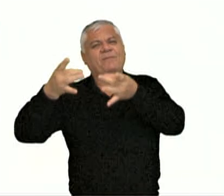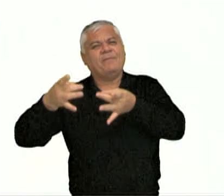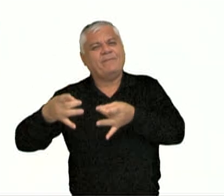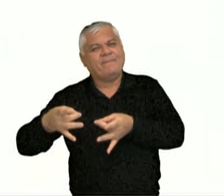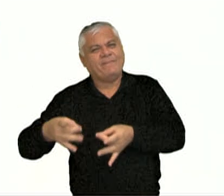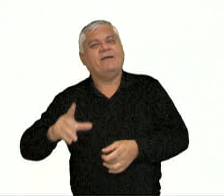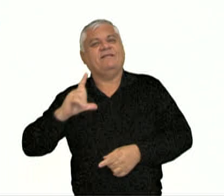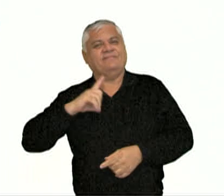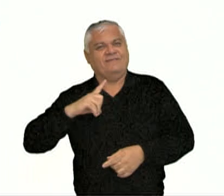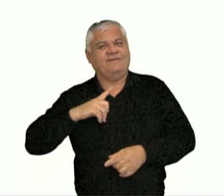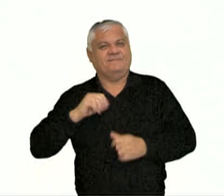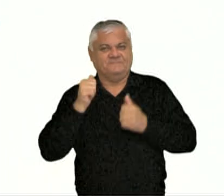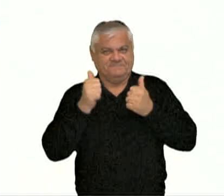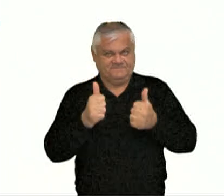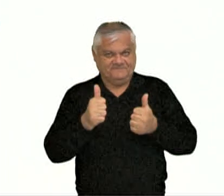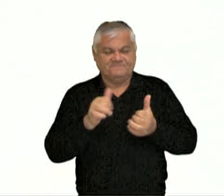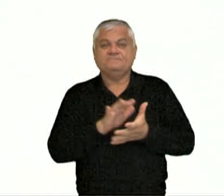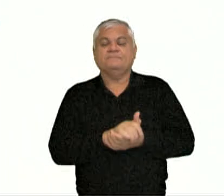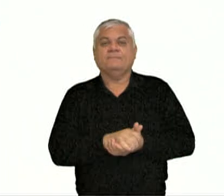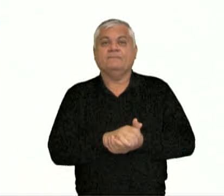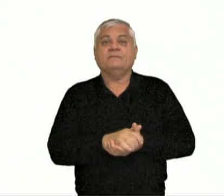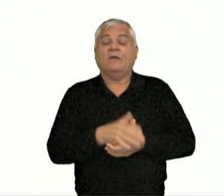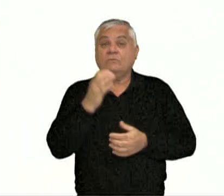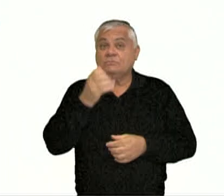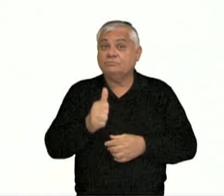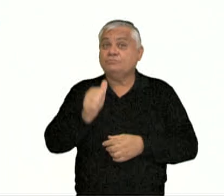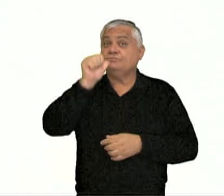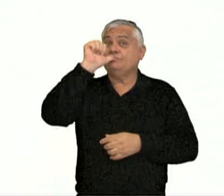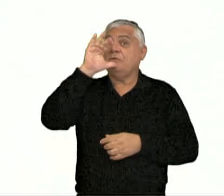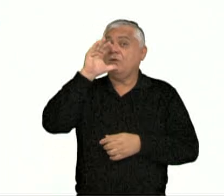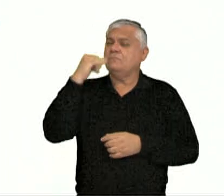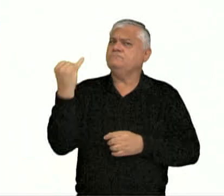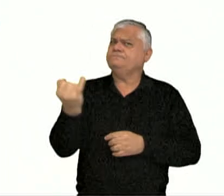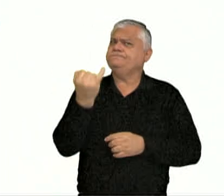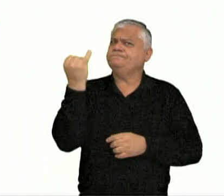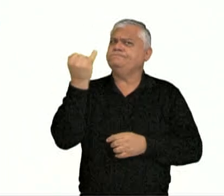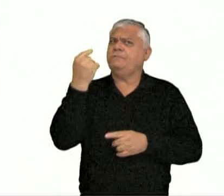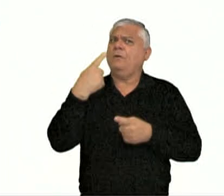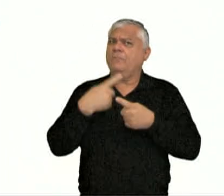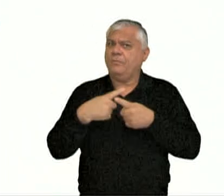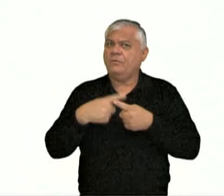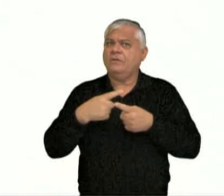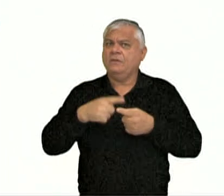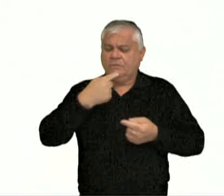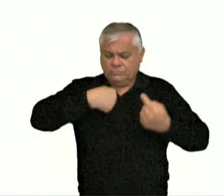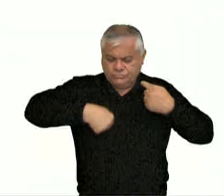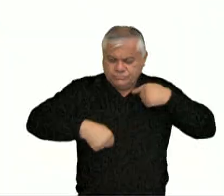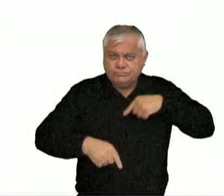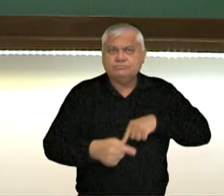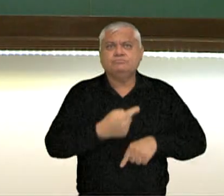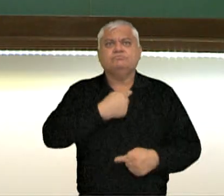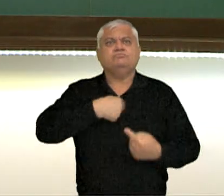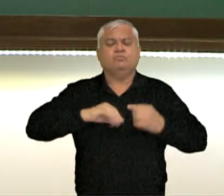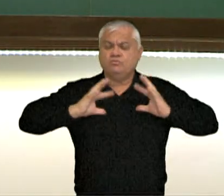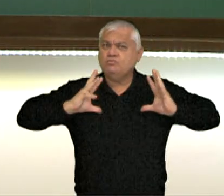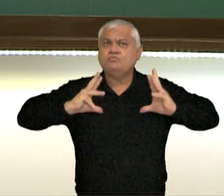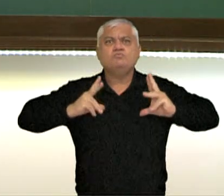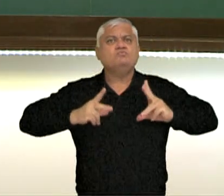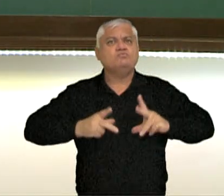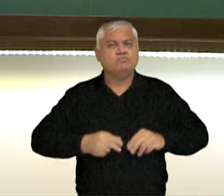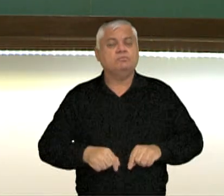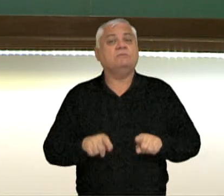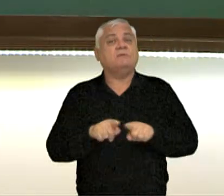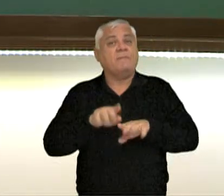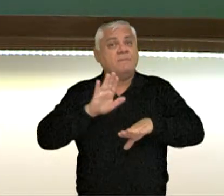os detalhes, tá? Então, tomar água é fundamental para o bom funcionamento do corpo todo e também